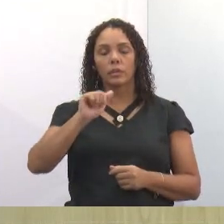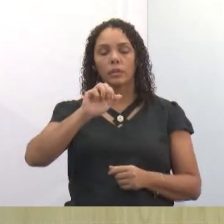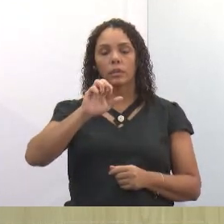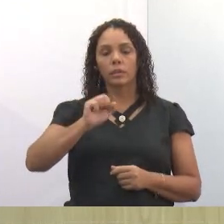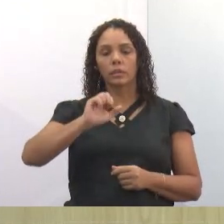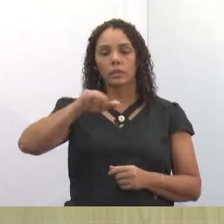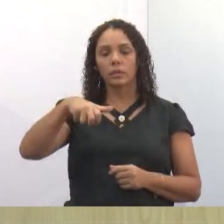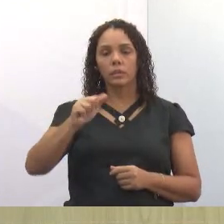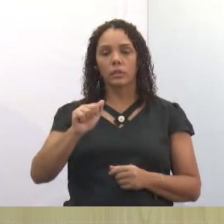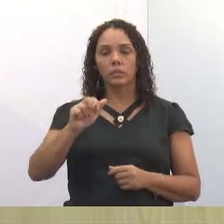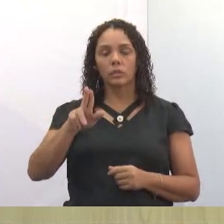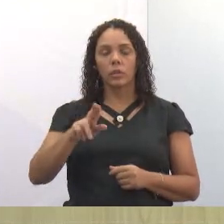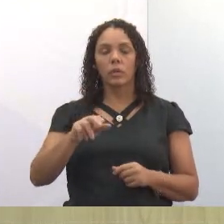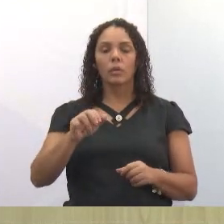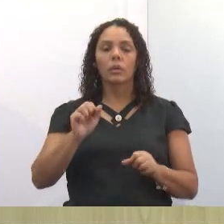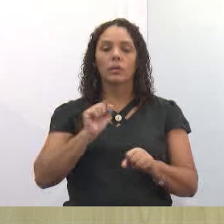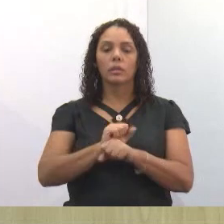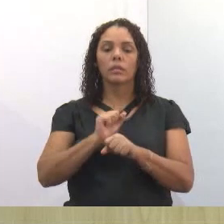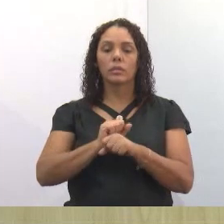de